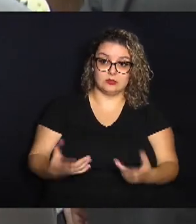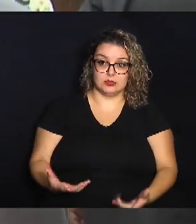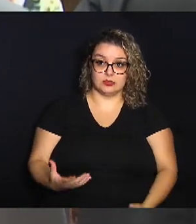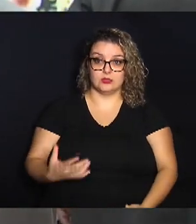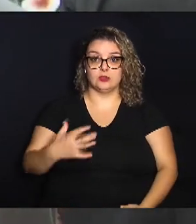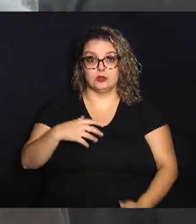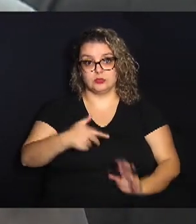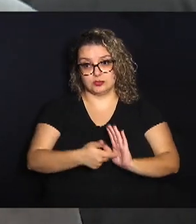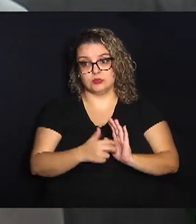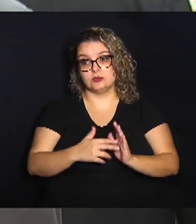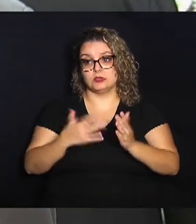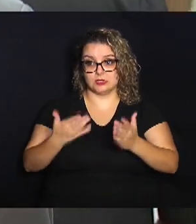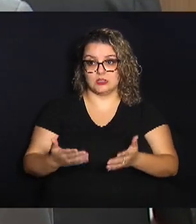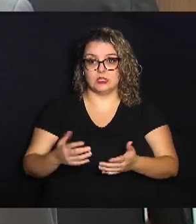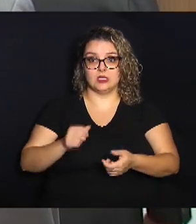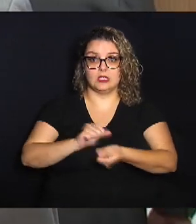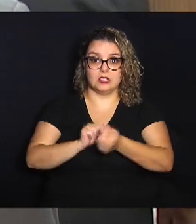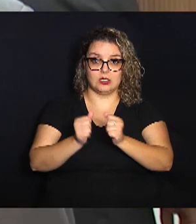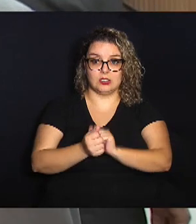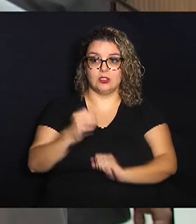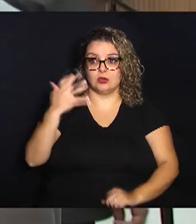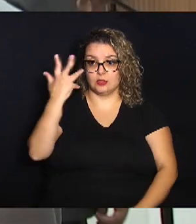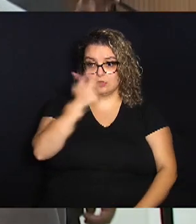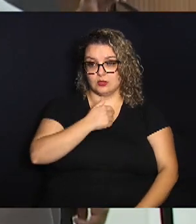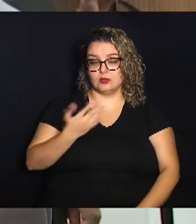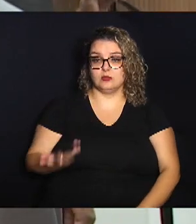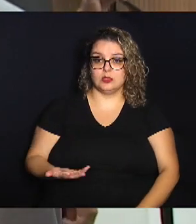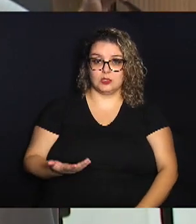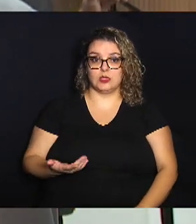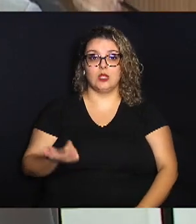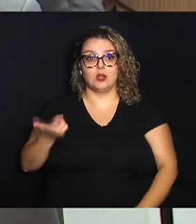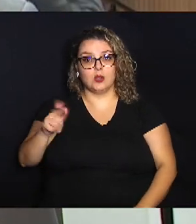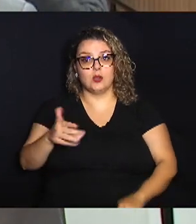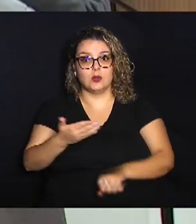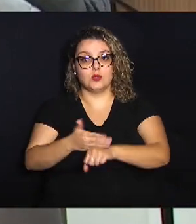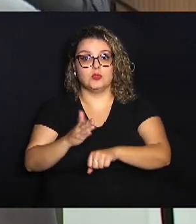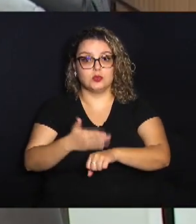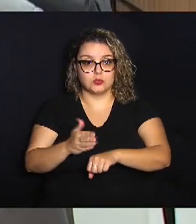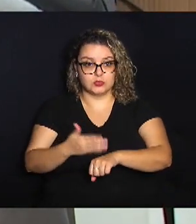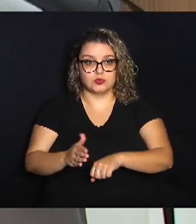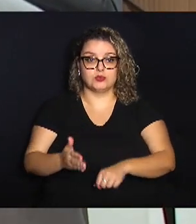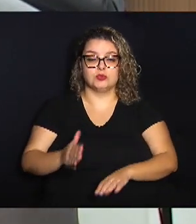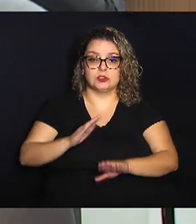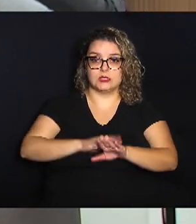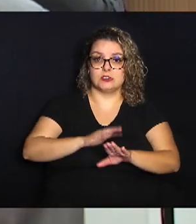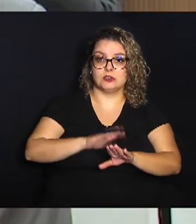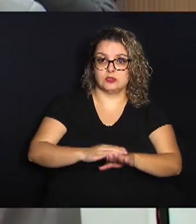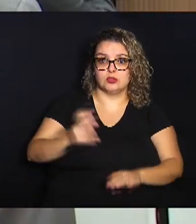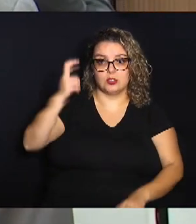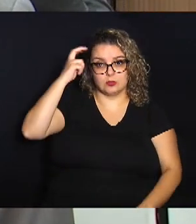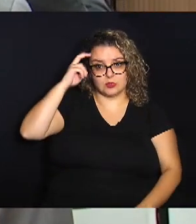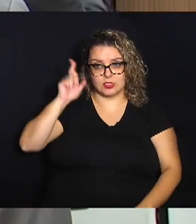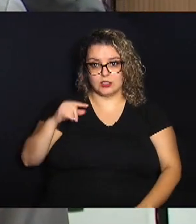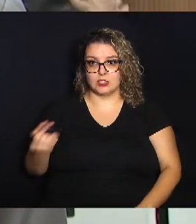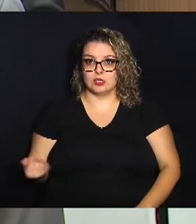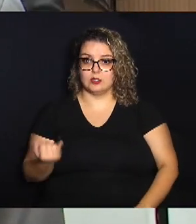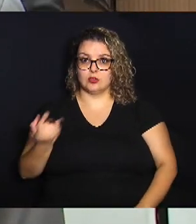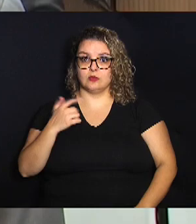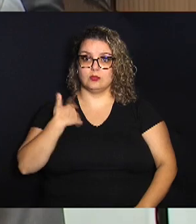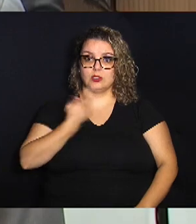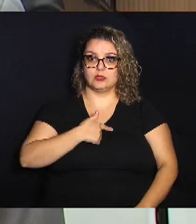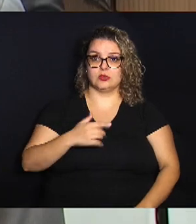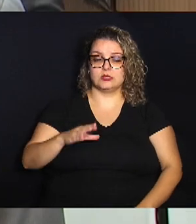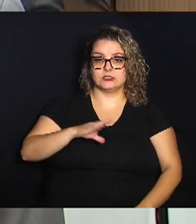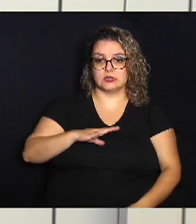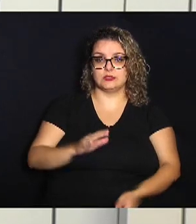esse, é restaurar o local, deixar ele bonito e continuar a prática dessa atividade cultural que é muito importante para a nossa cidade.